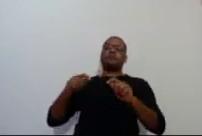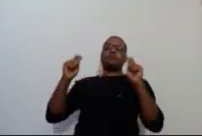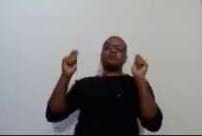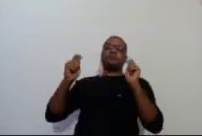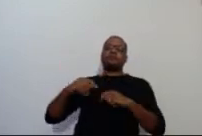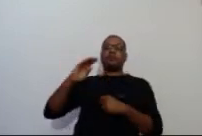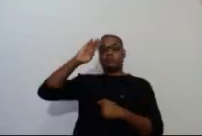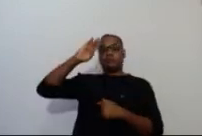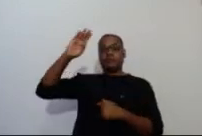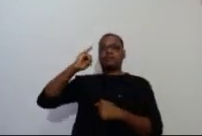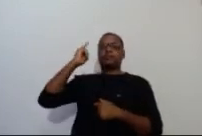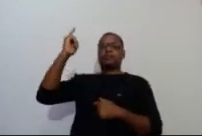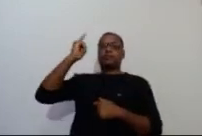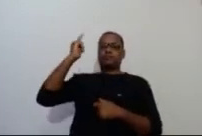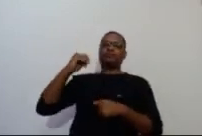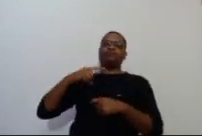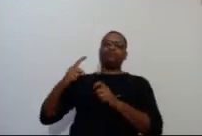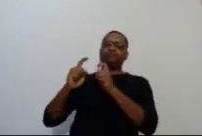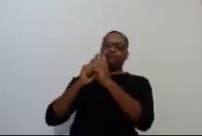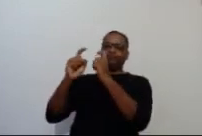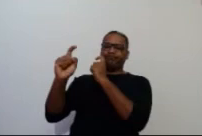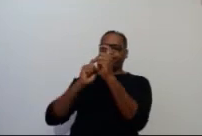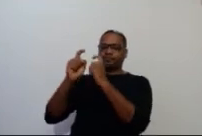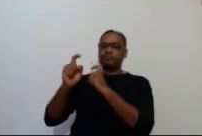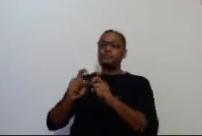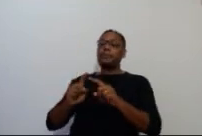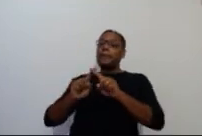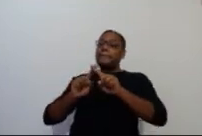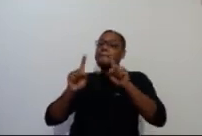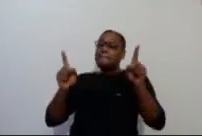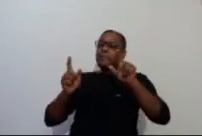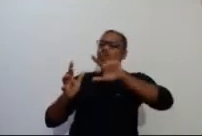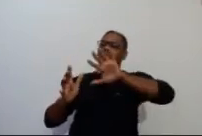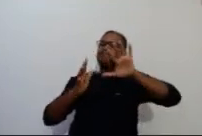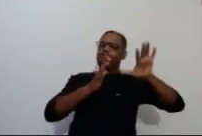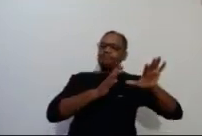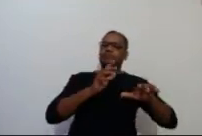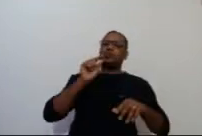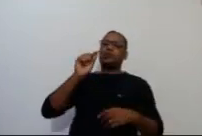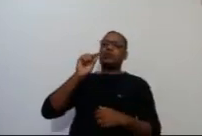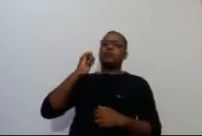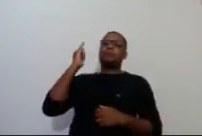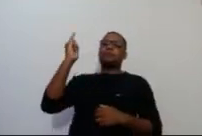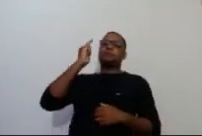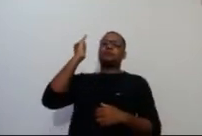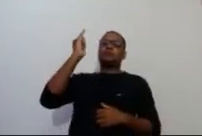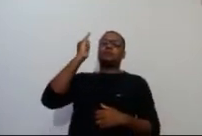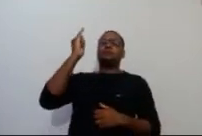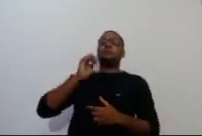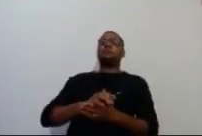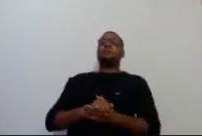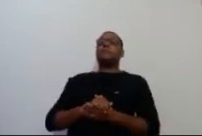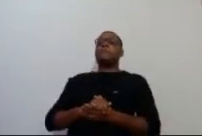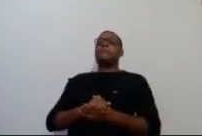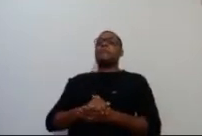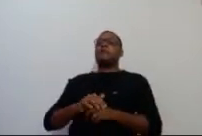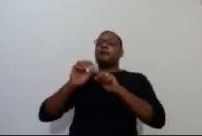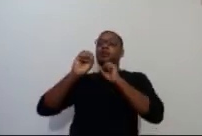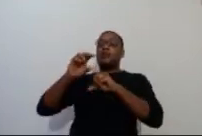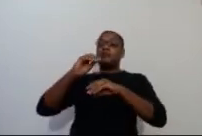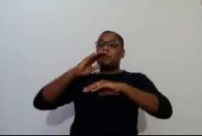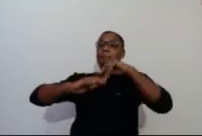em debate. Agora, uma coisa que eu acho que é muito importante é que a educação